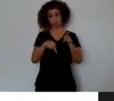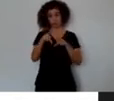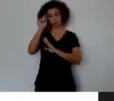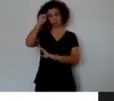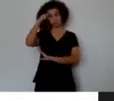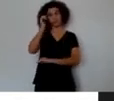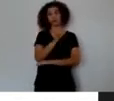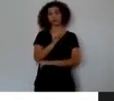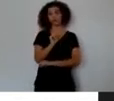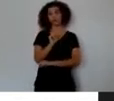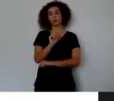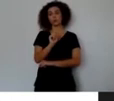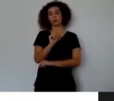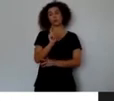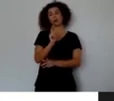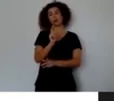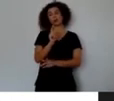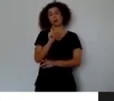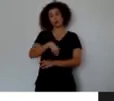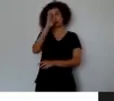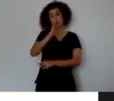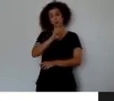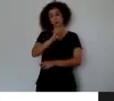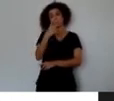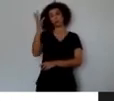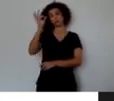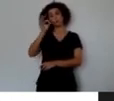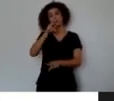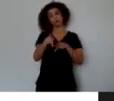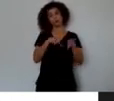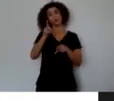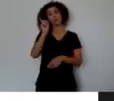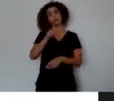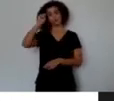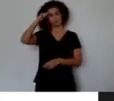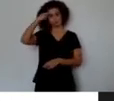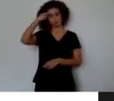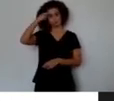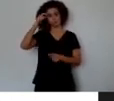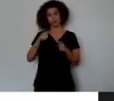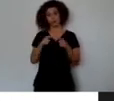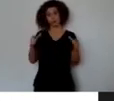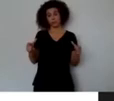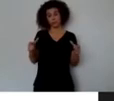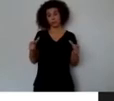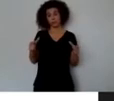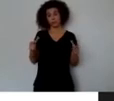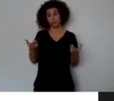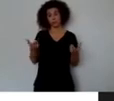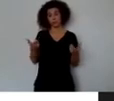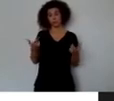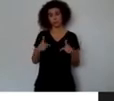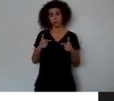população negra, que no Brasil atinge 54% da população, na maioria das vezes é desconsiderada dentro da psicologia.